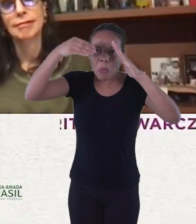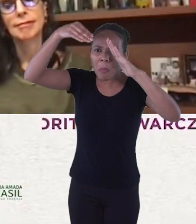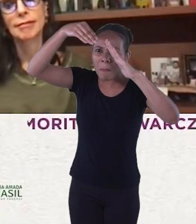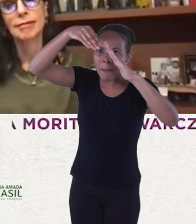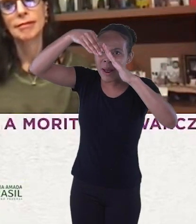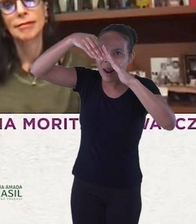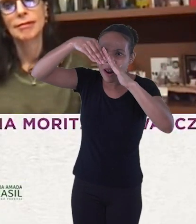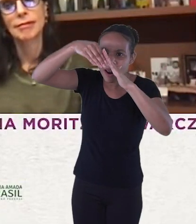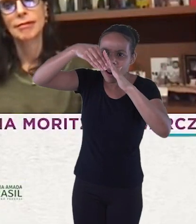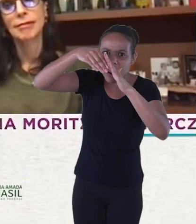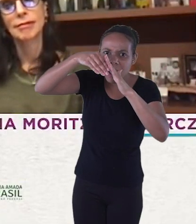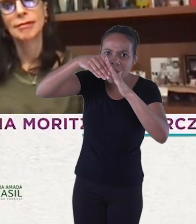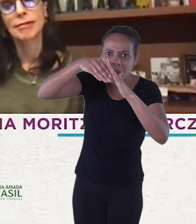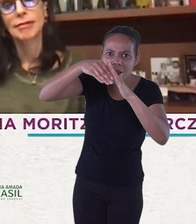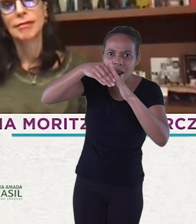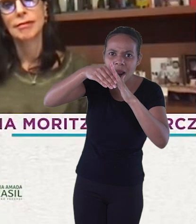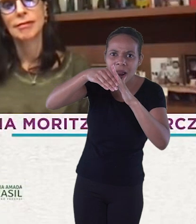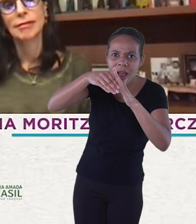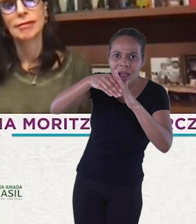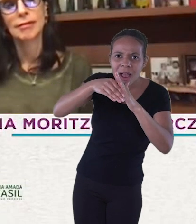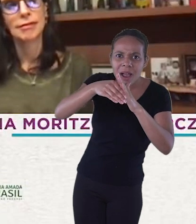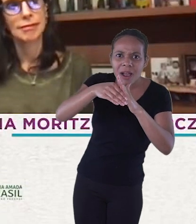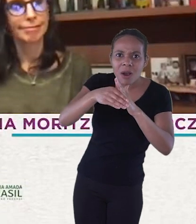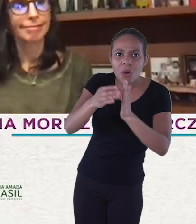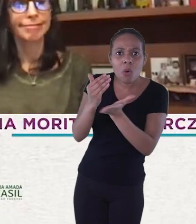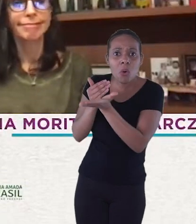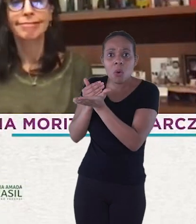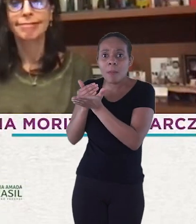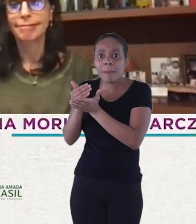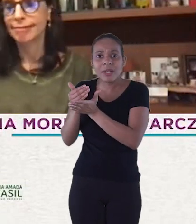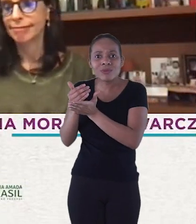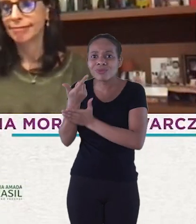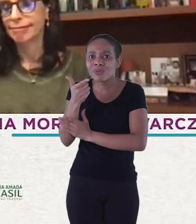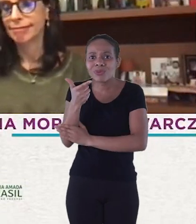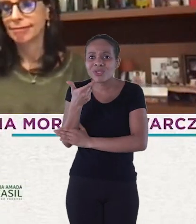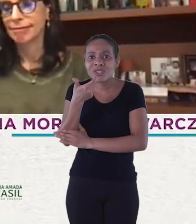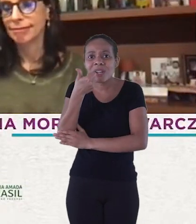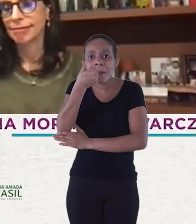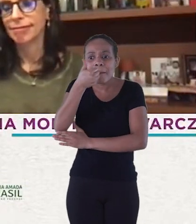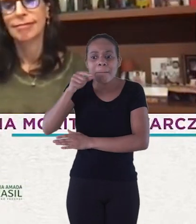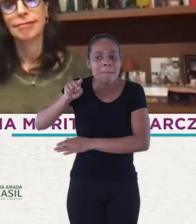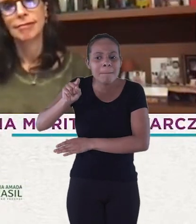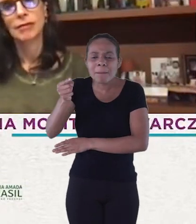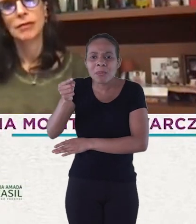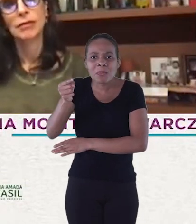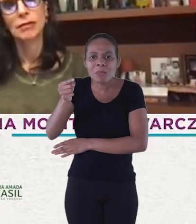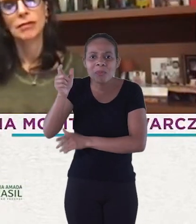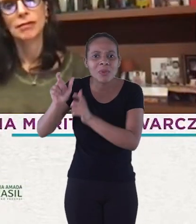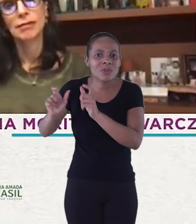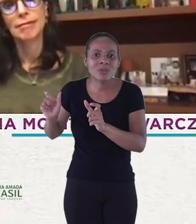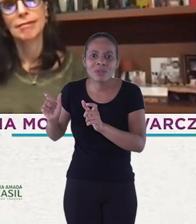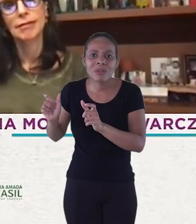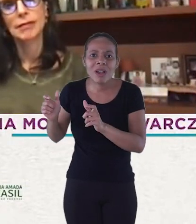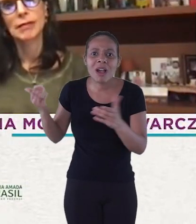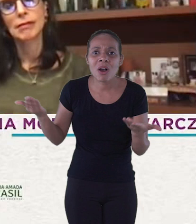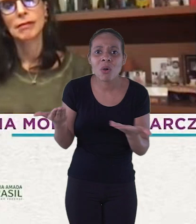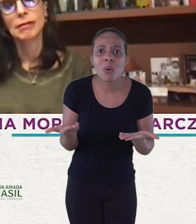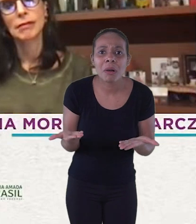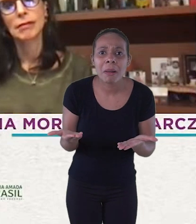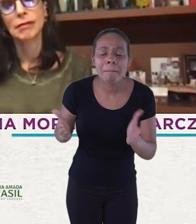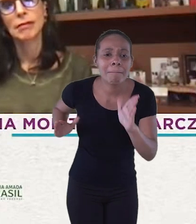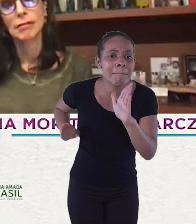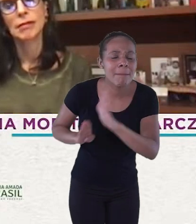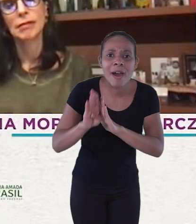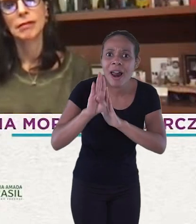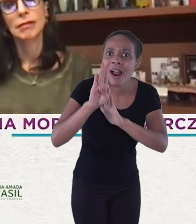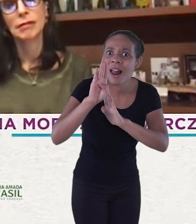essa pandemia, não chegava a 1.000 pessoas, mas é um livro um pouco de esperança também, sabe? De muito ânimo. Como esses